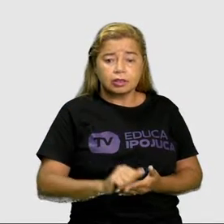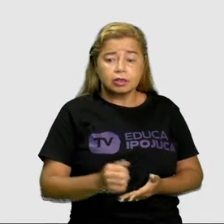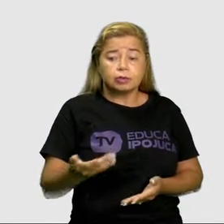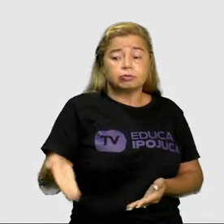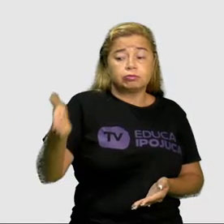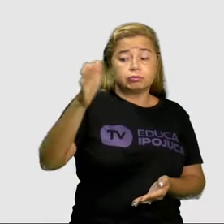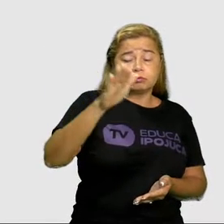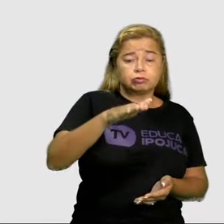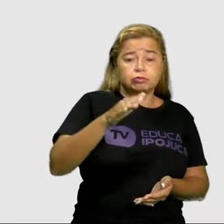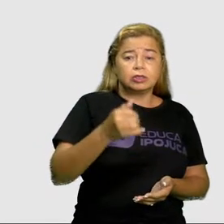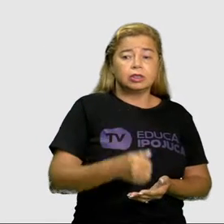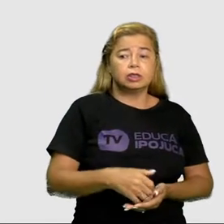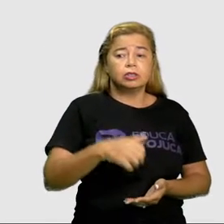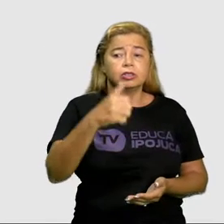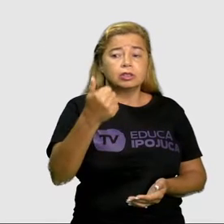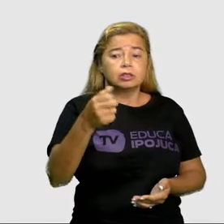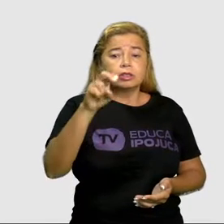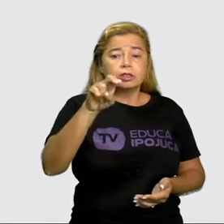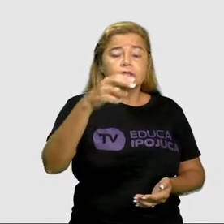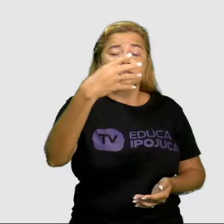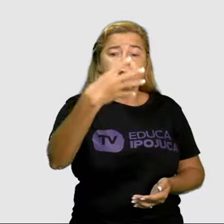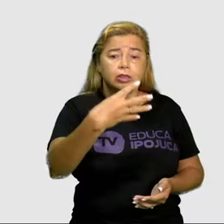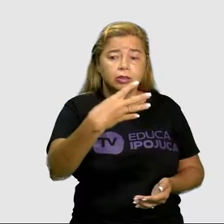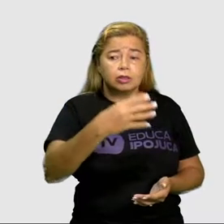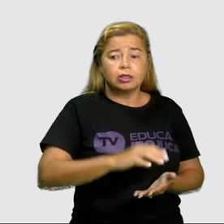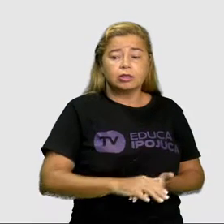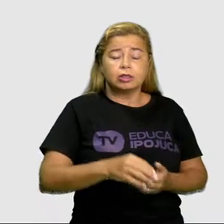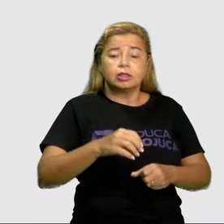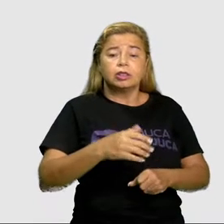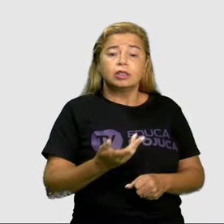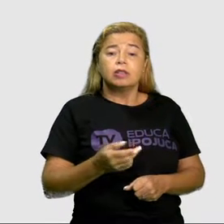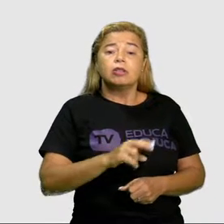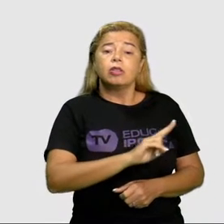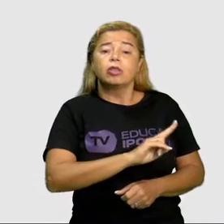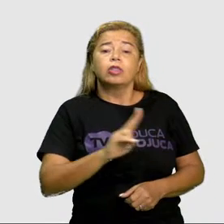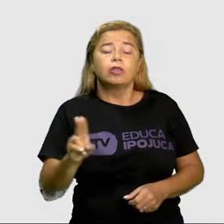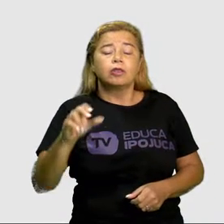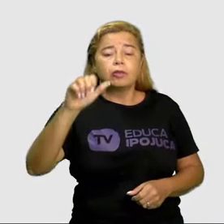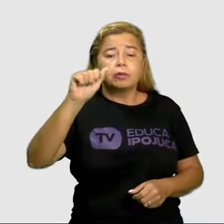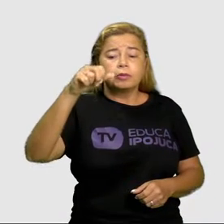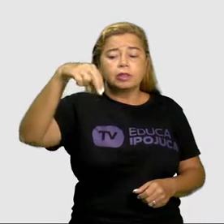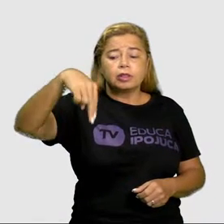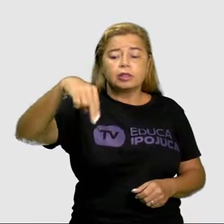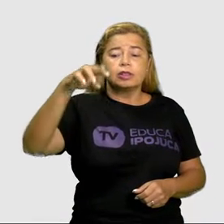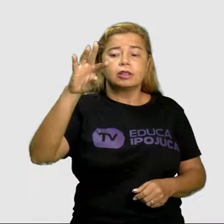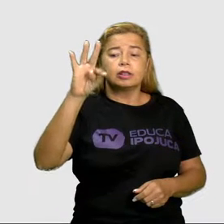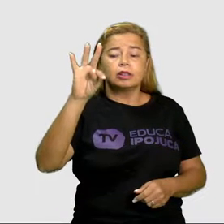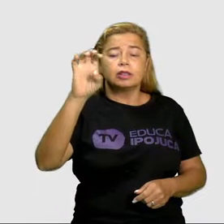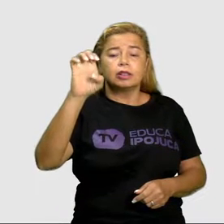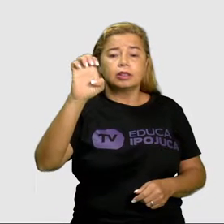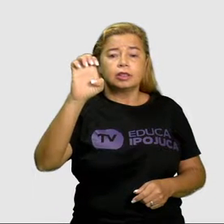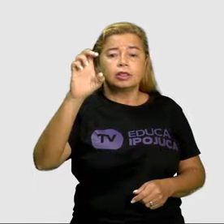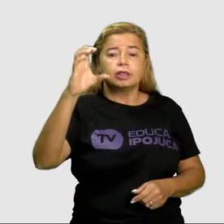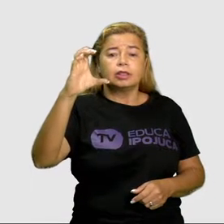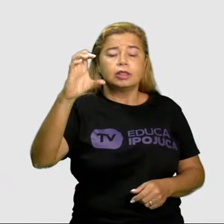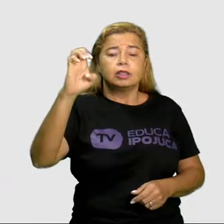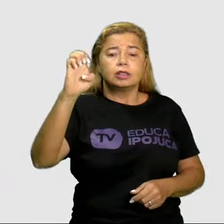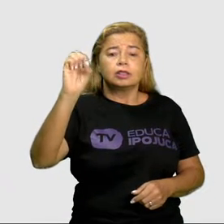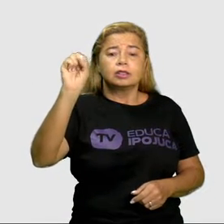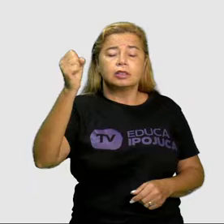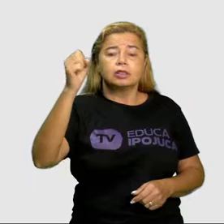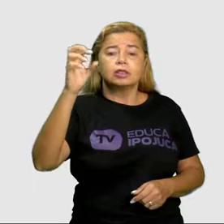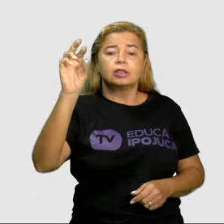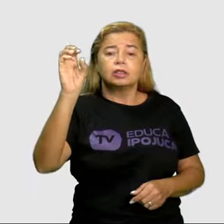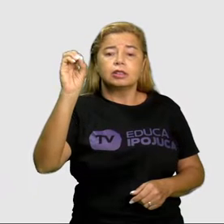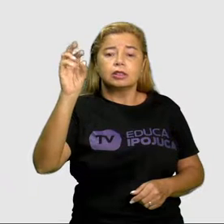então a gente chama o número que vem antes de intercessor antecessor que vem Ana e por exemplo